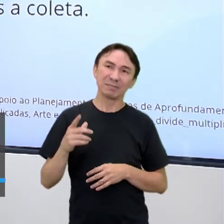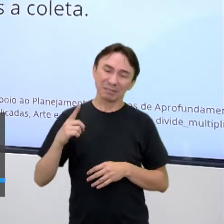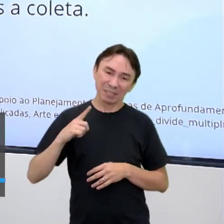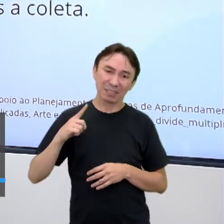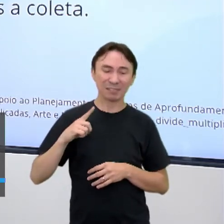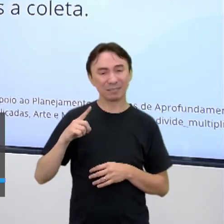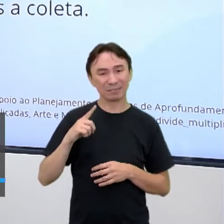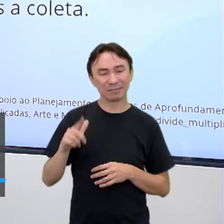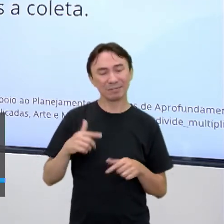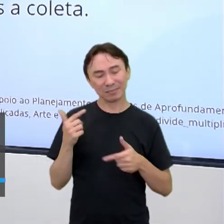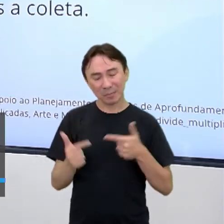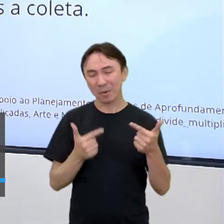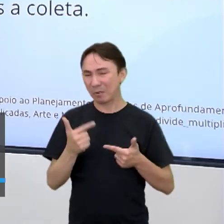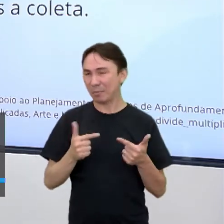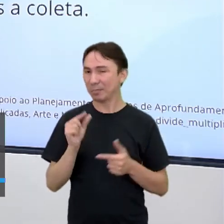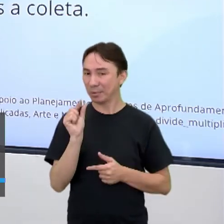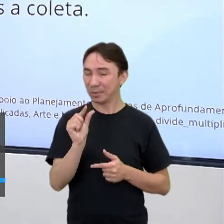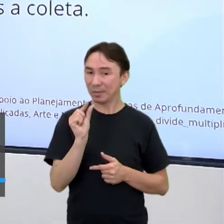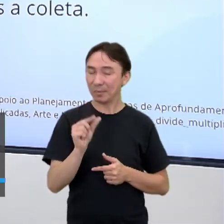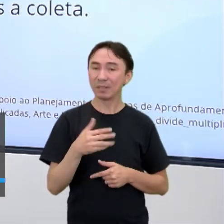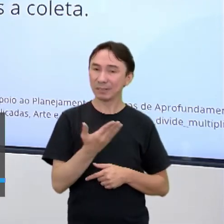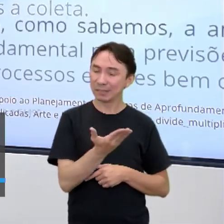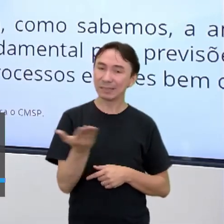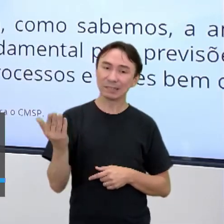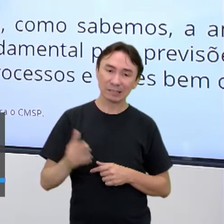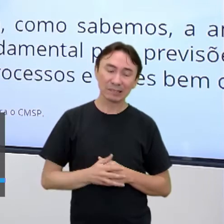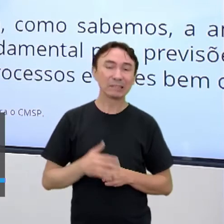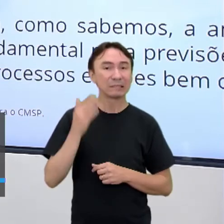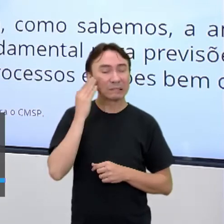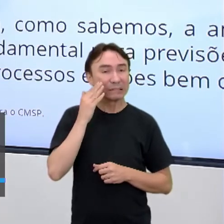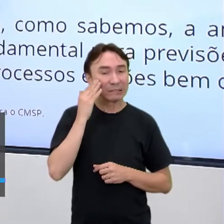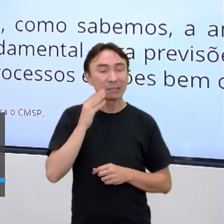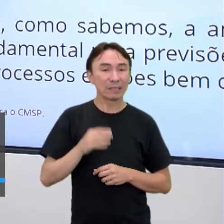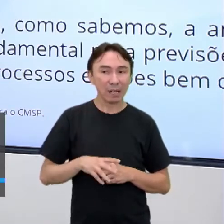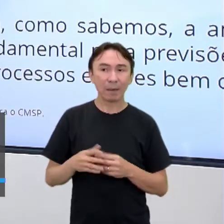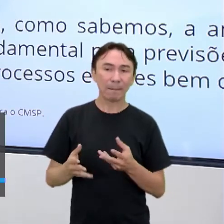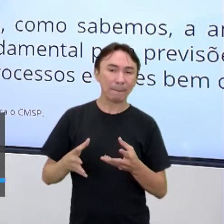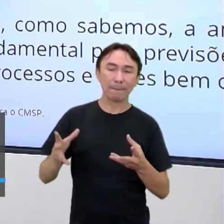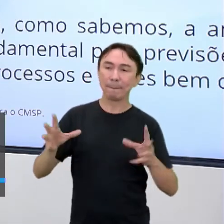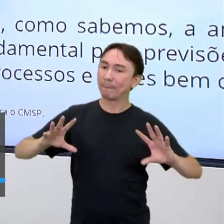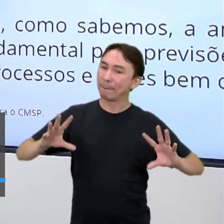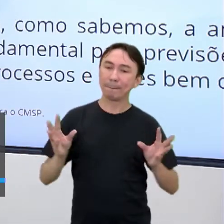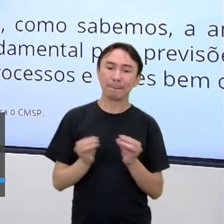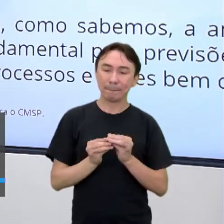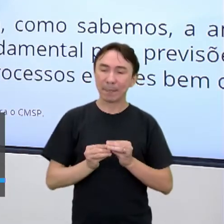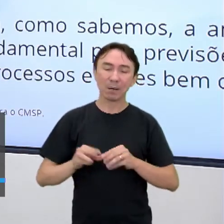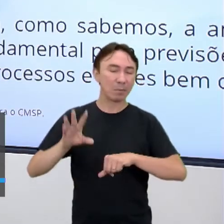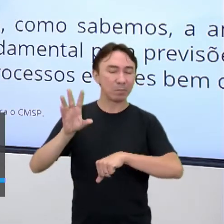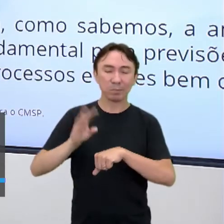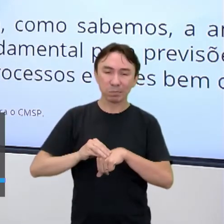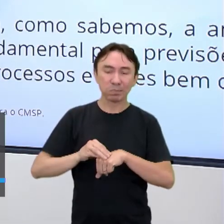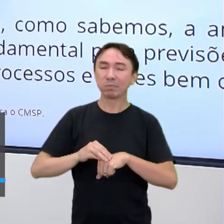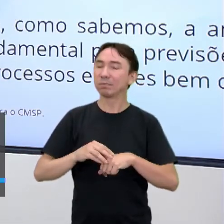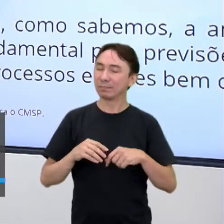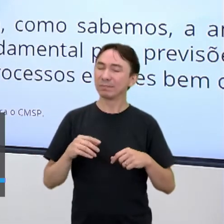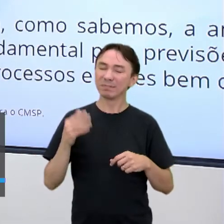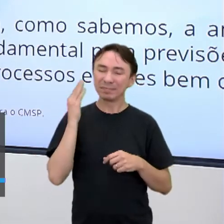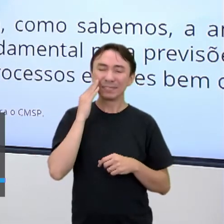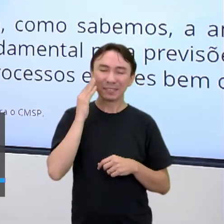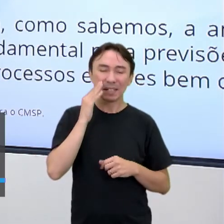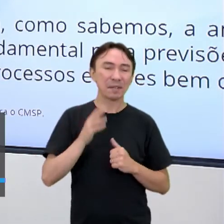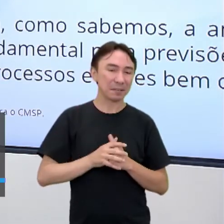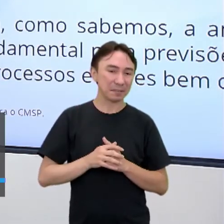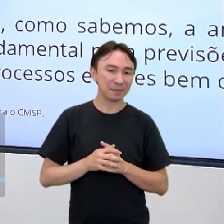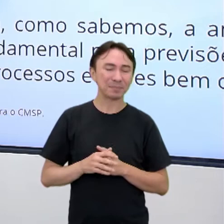a interpretação vocês vão entender plenamente, eu tenho convicção, tá ok? Bom, mas aí vem a velha e boa pergunta, professor, mas